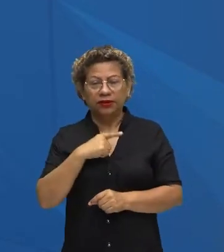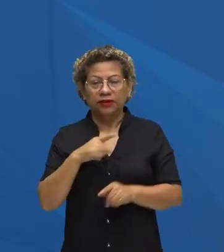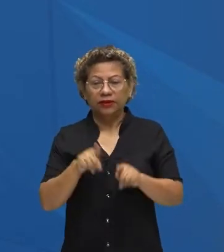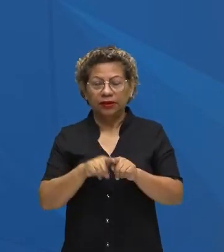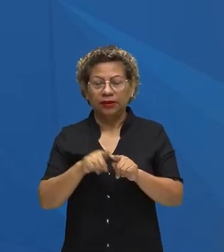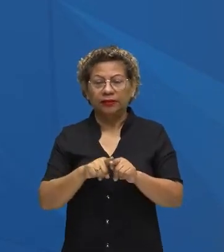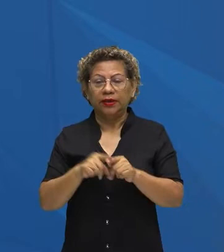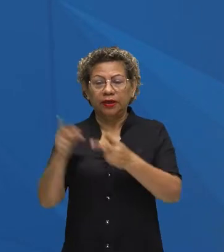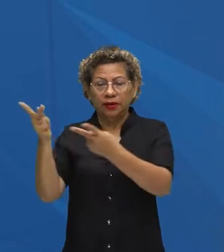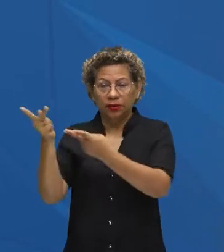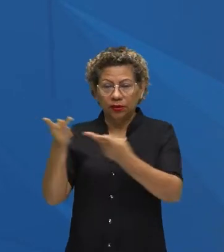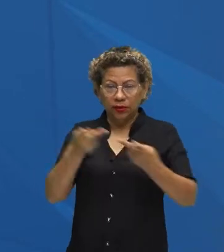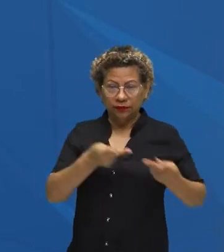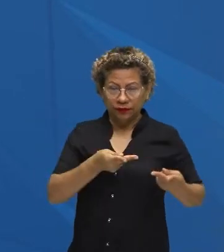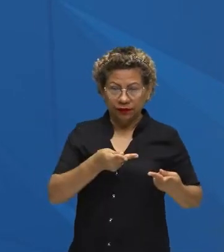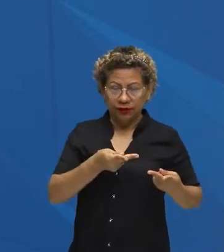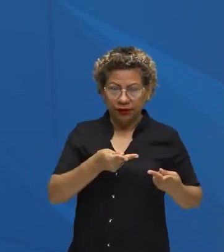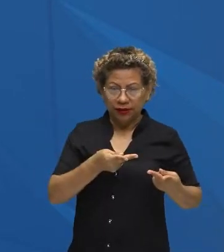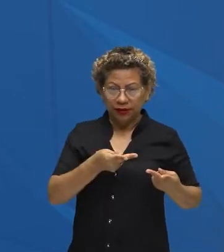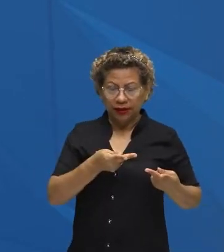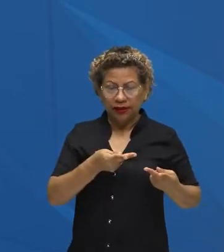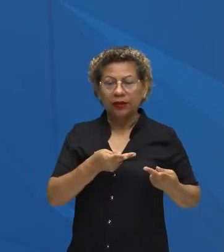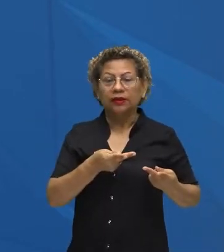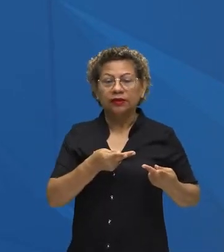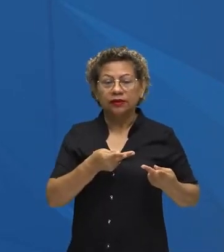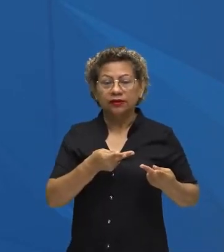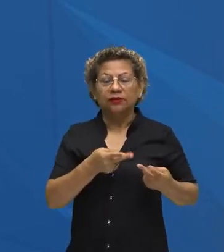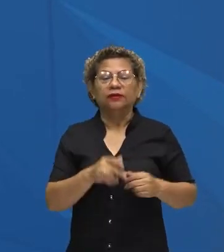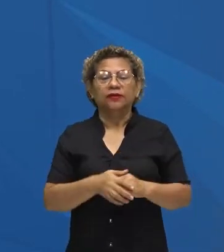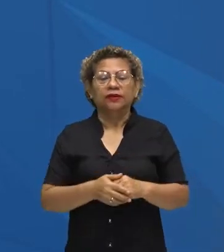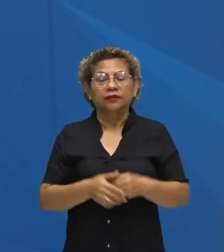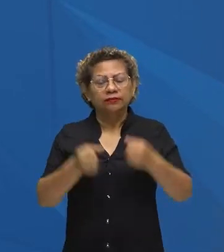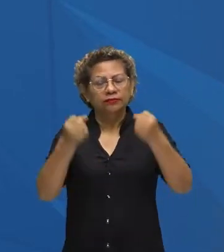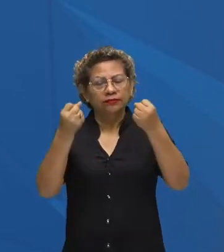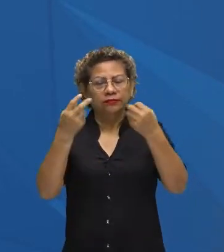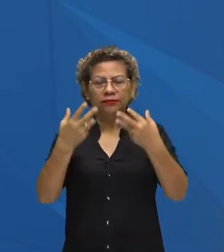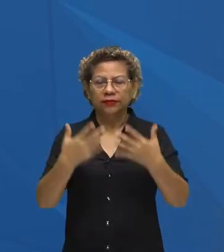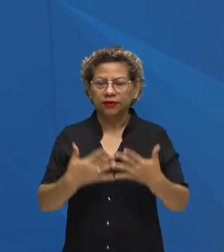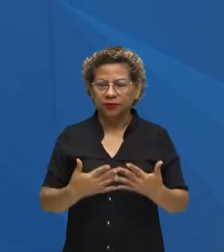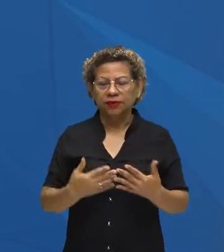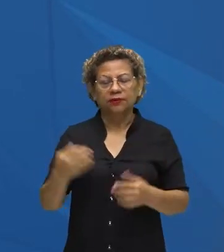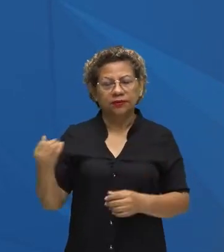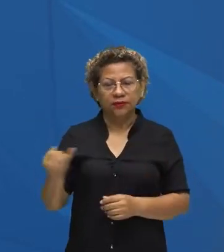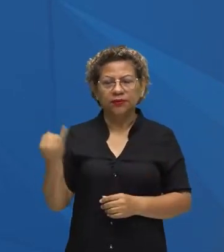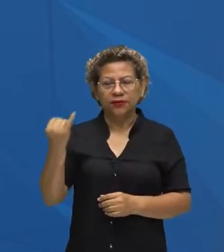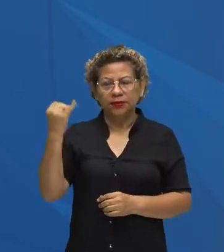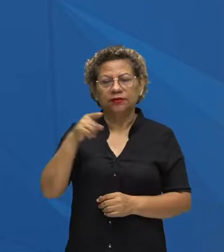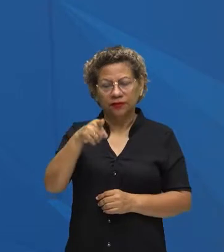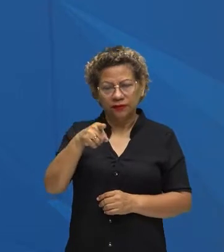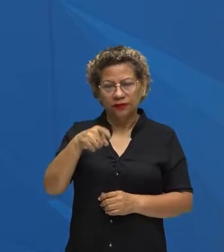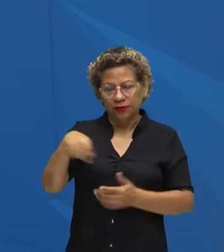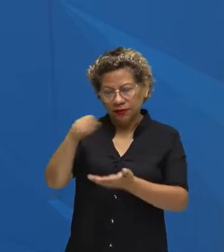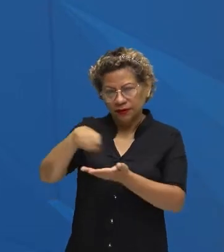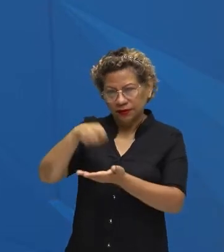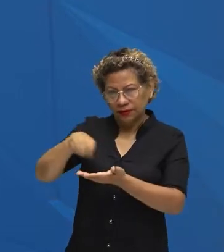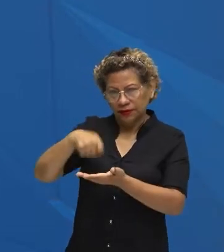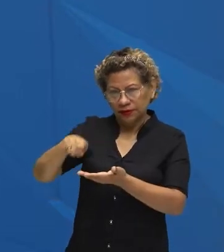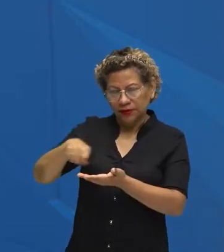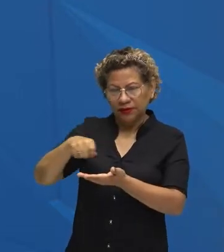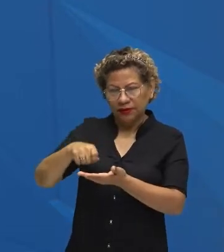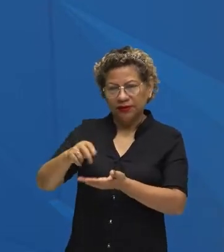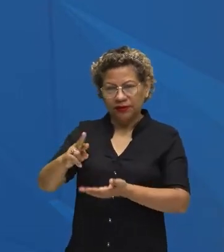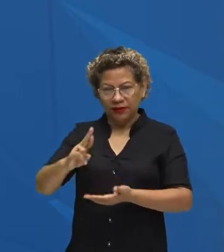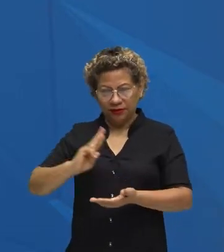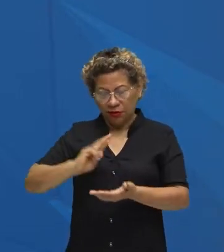aqui de alguns conceitos e conteúdos que são importantes. Então, anotem as respostas no caderno, tá certo?